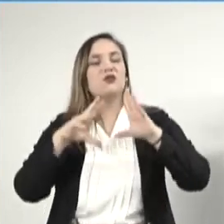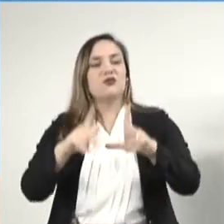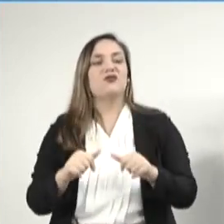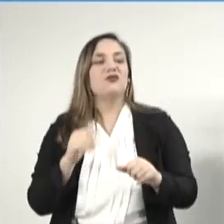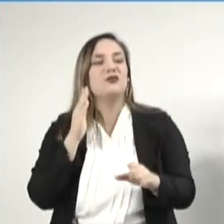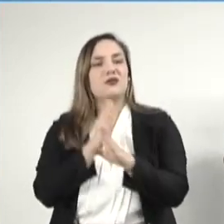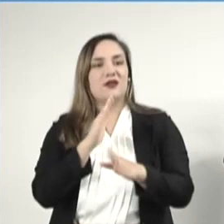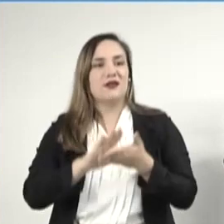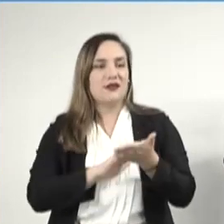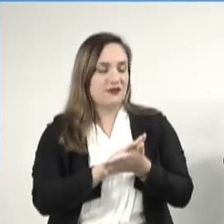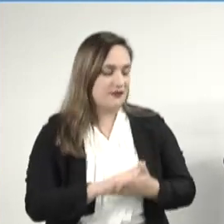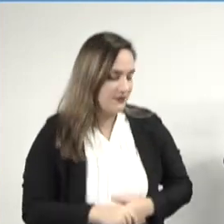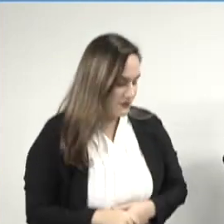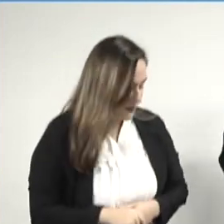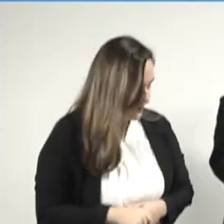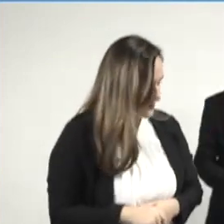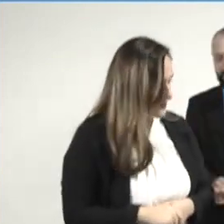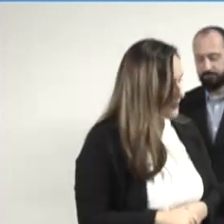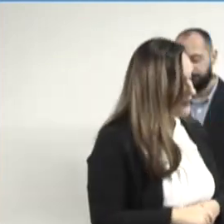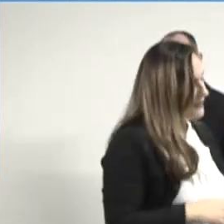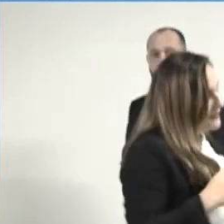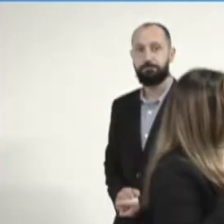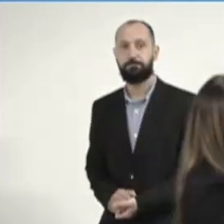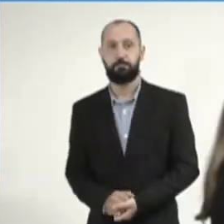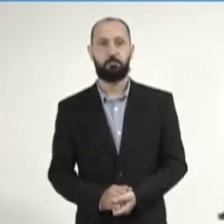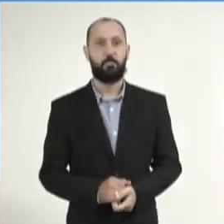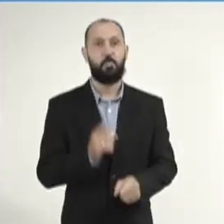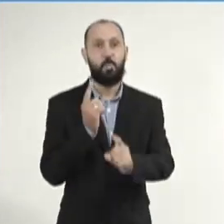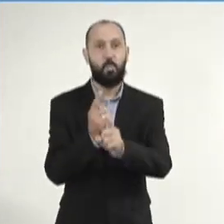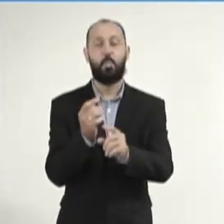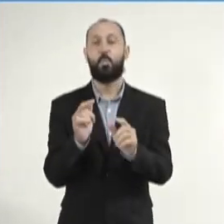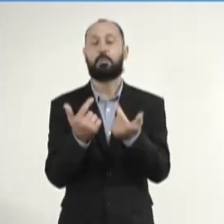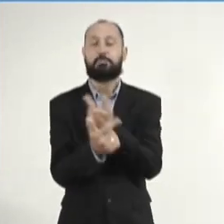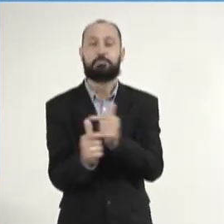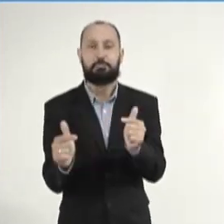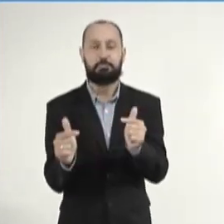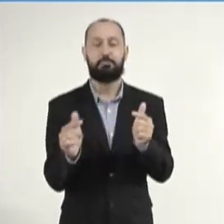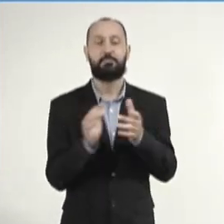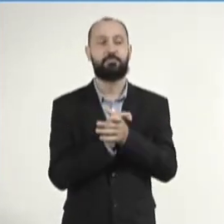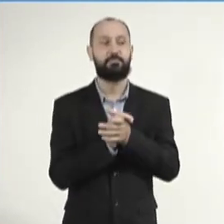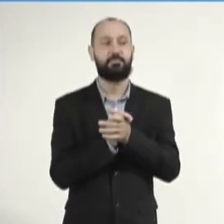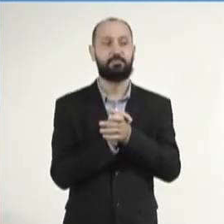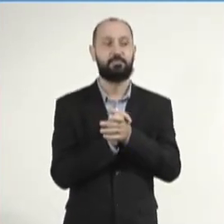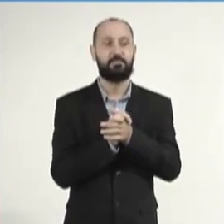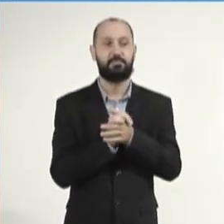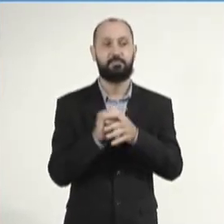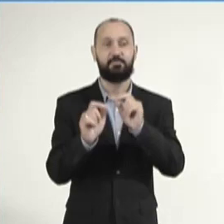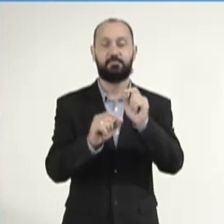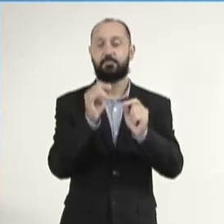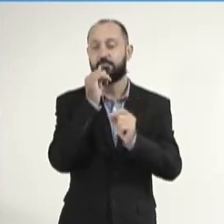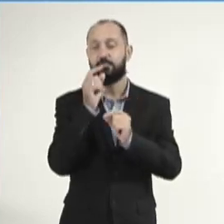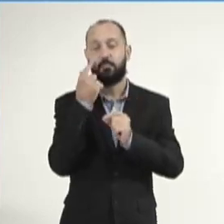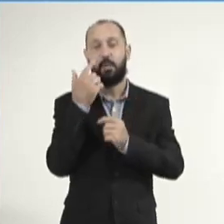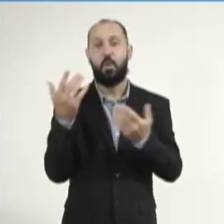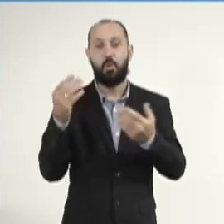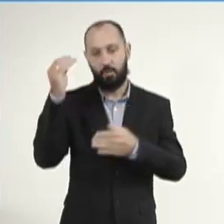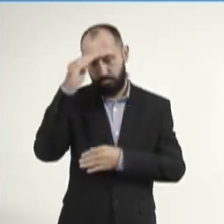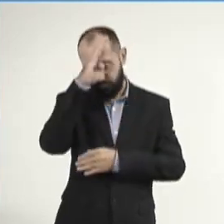acharam nada. Não acharam nada. Então, assim, agora, o